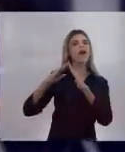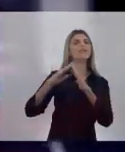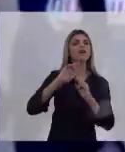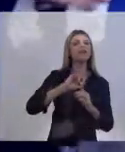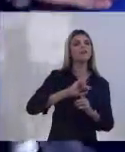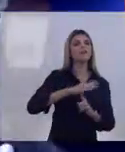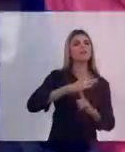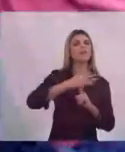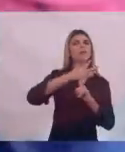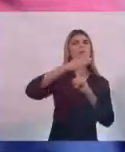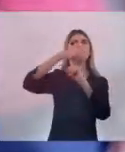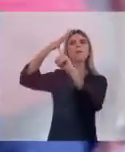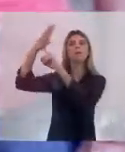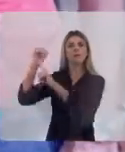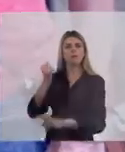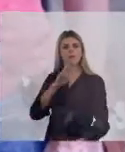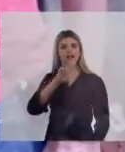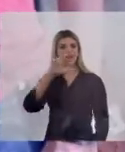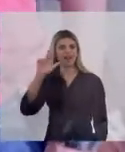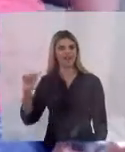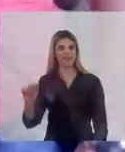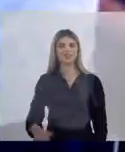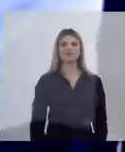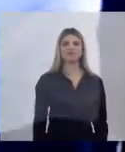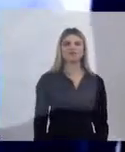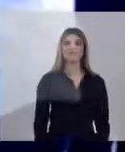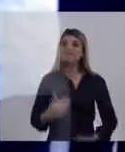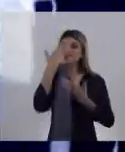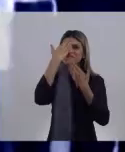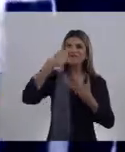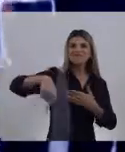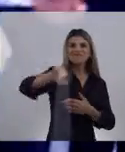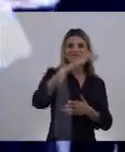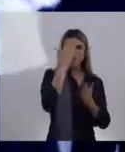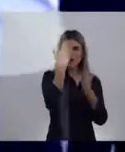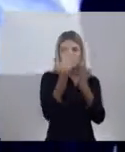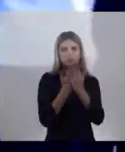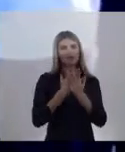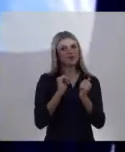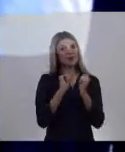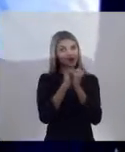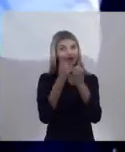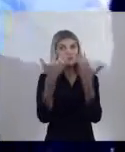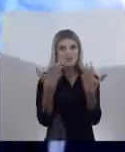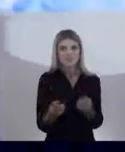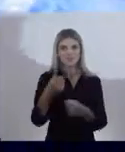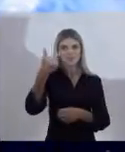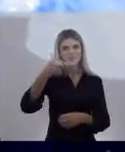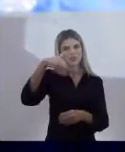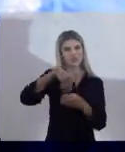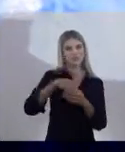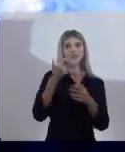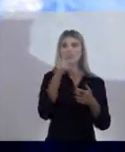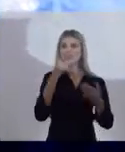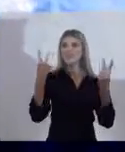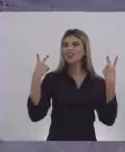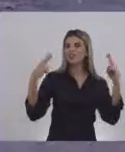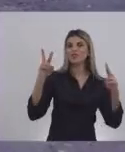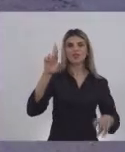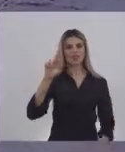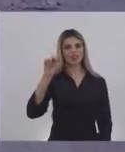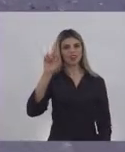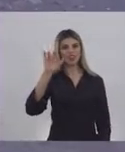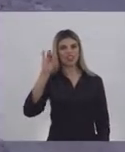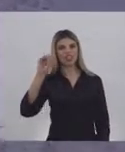política. Cuidar das pessoas. E são essas pessoas aqui, ó, que me dão essa base.